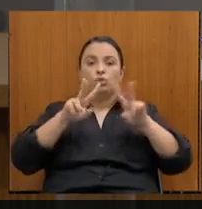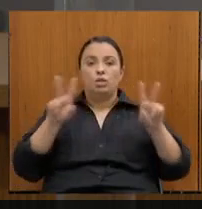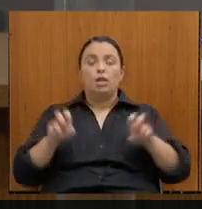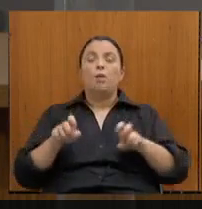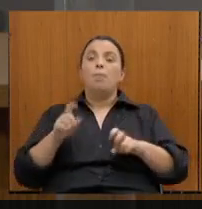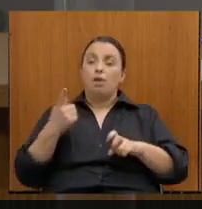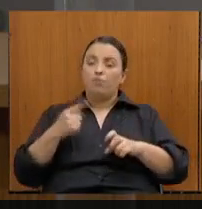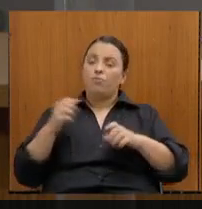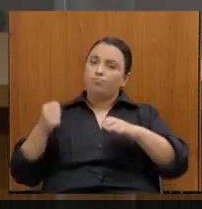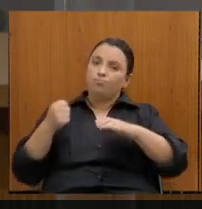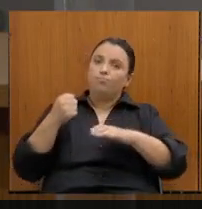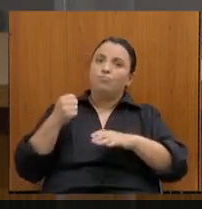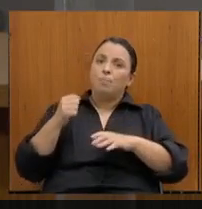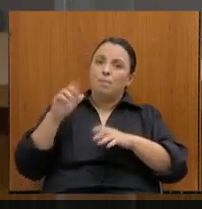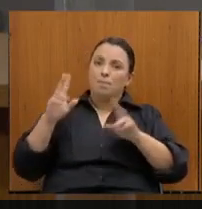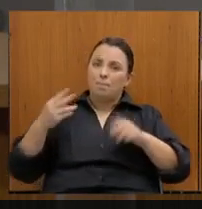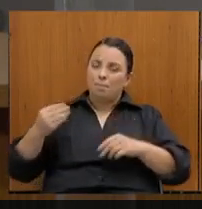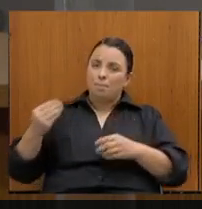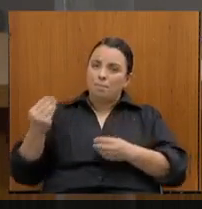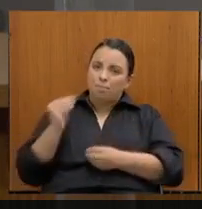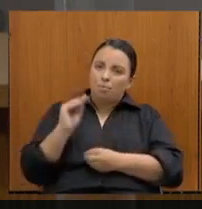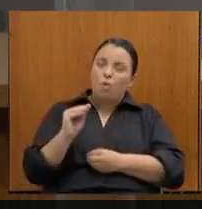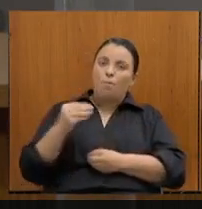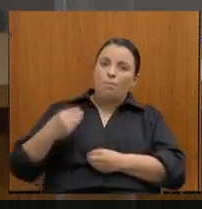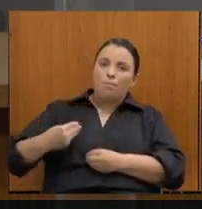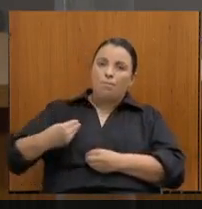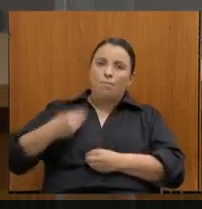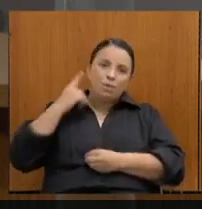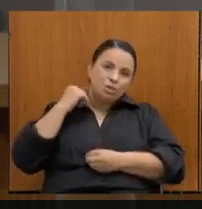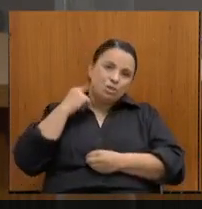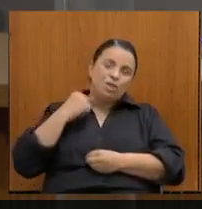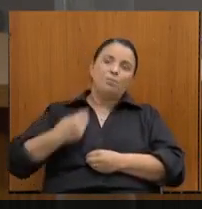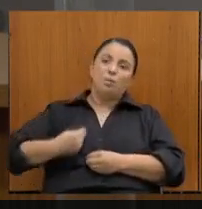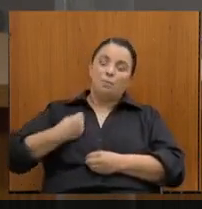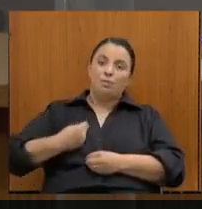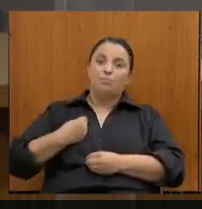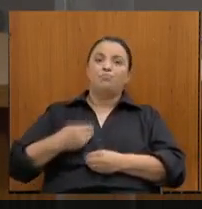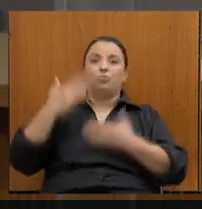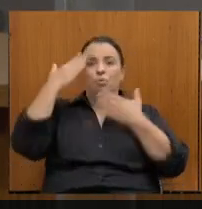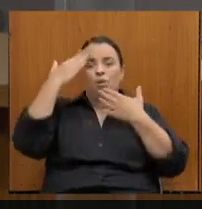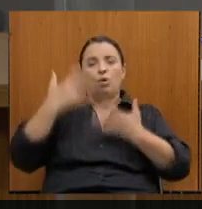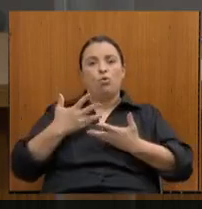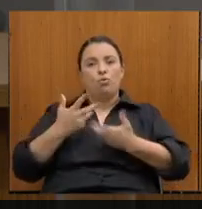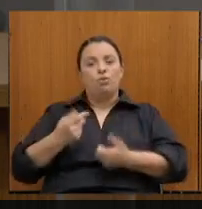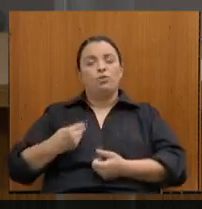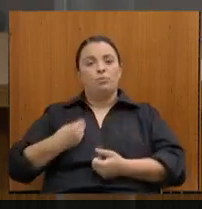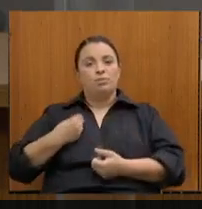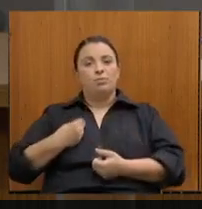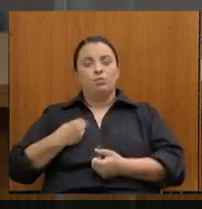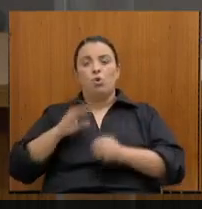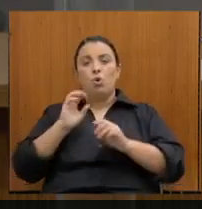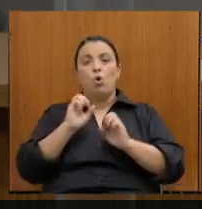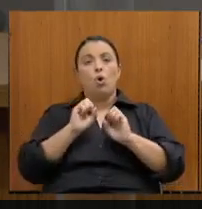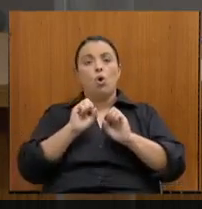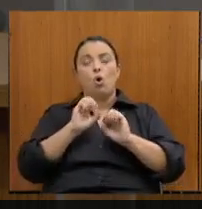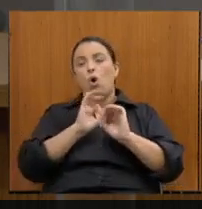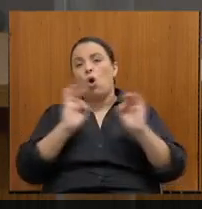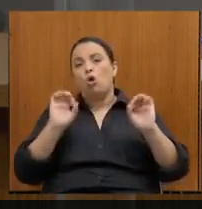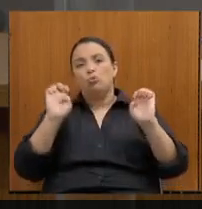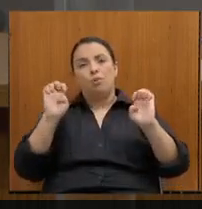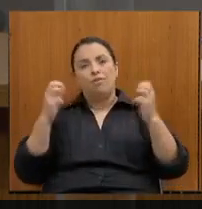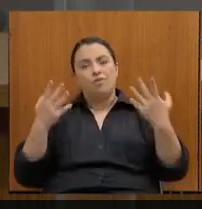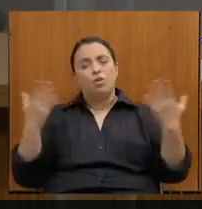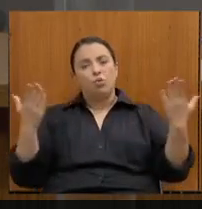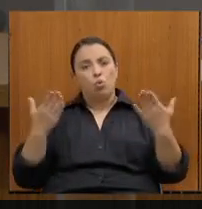Gerais no mapa dá uma agradeço muito pelo convite né pela participação um excelente evento realizado dia de hoje com muita informação